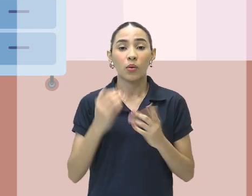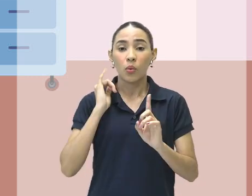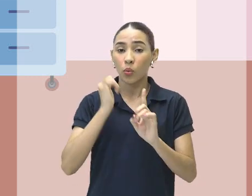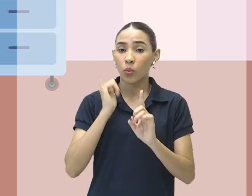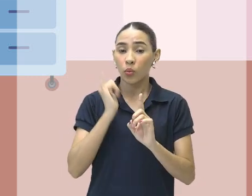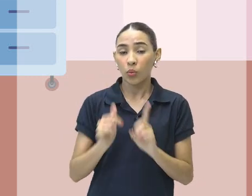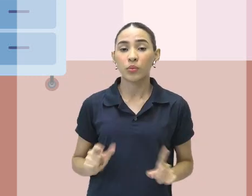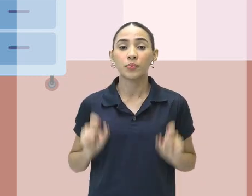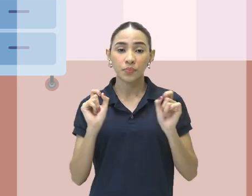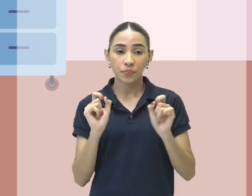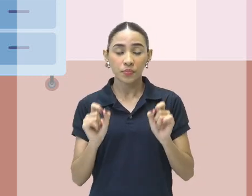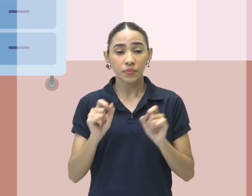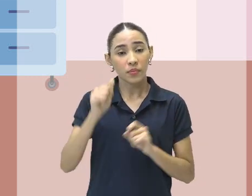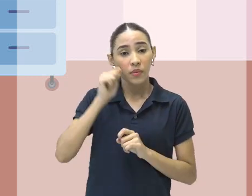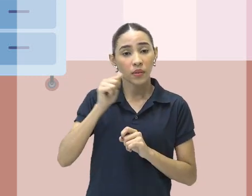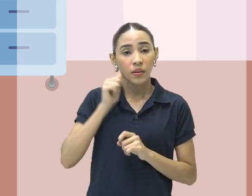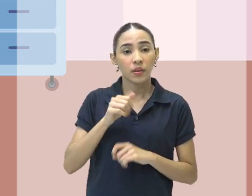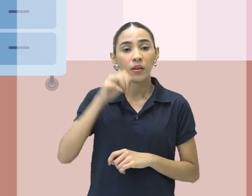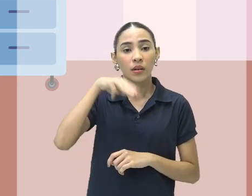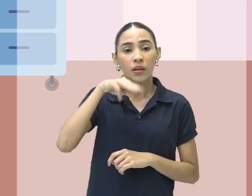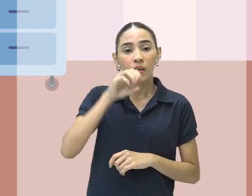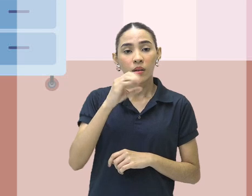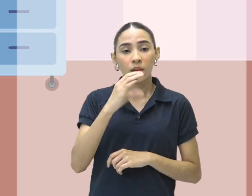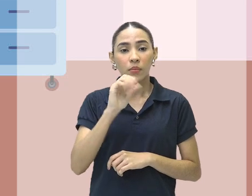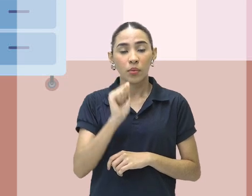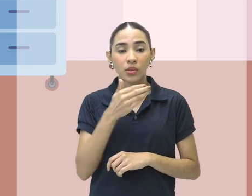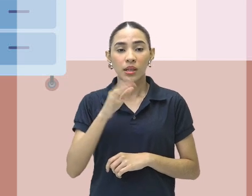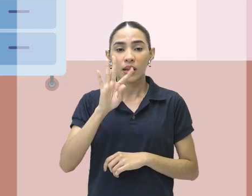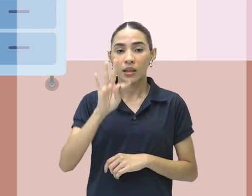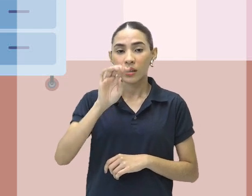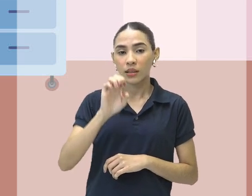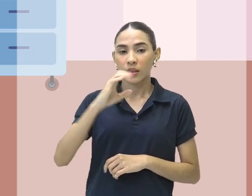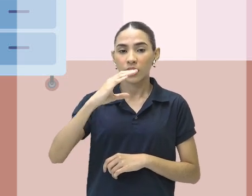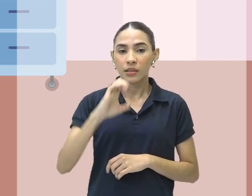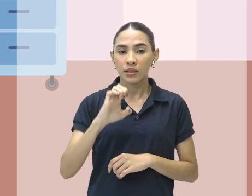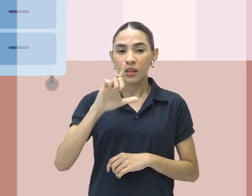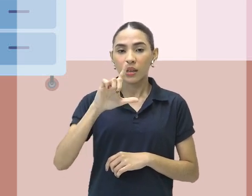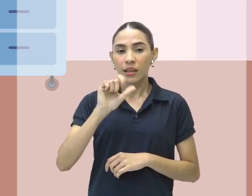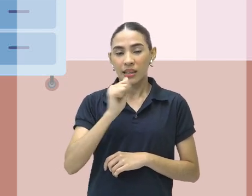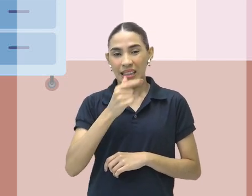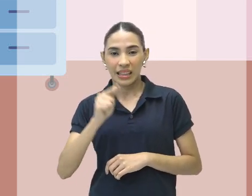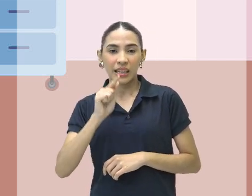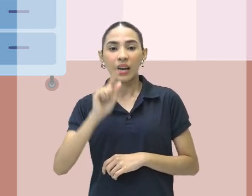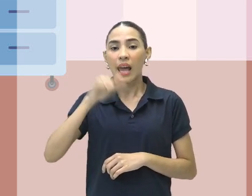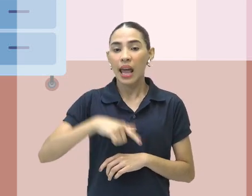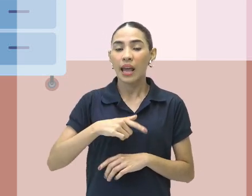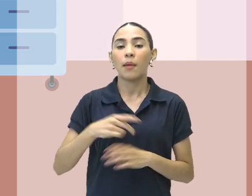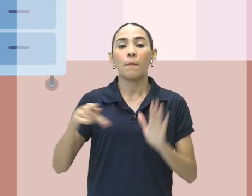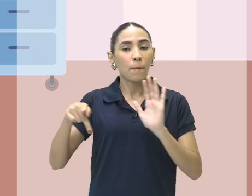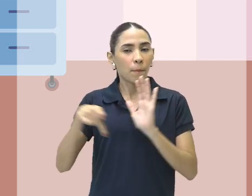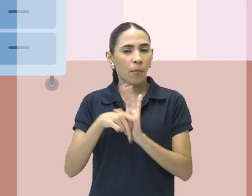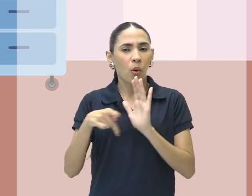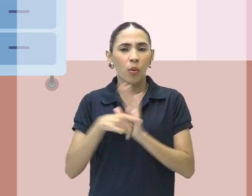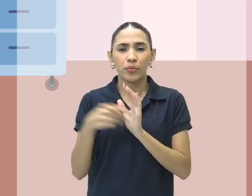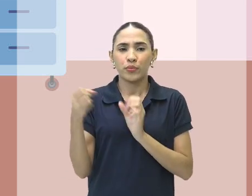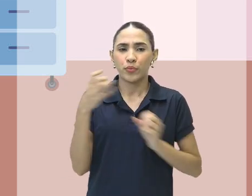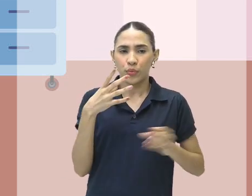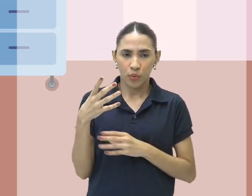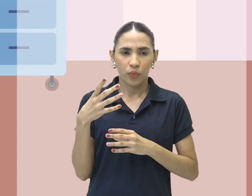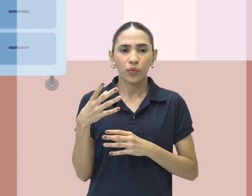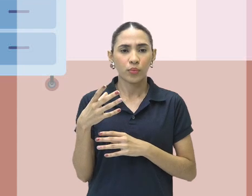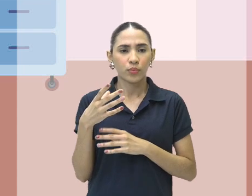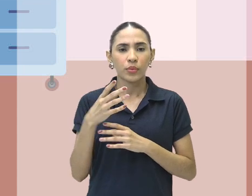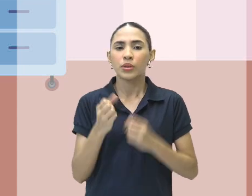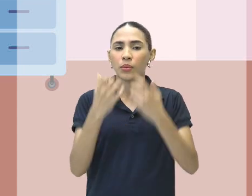gente, ele é a moça tecelã, né, da autora Marina Colasanti, é um conto de fadas moderno,